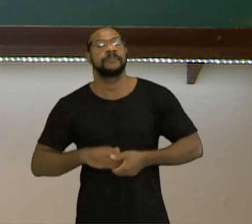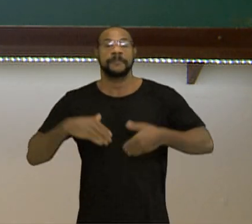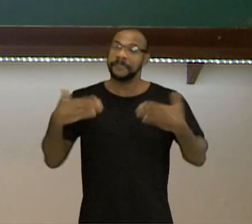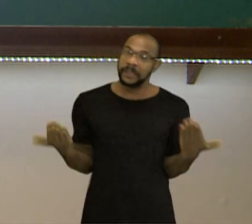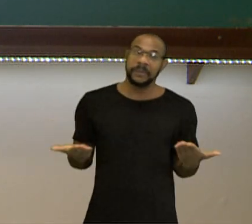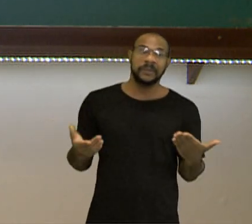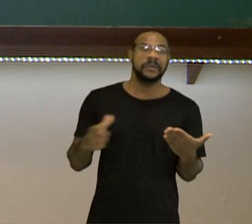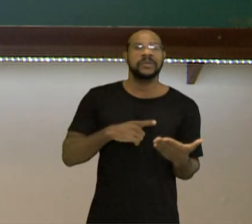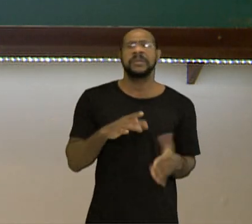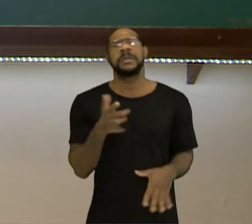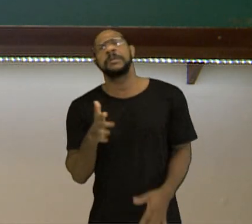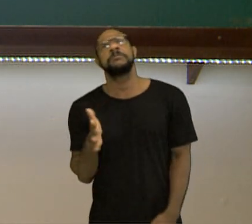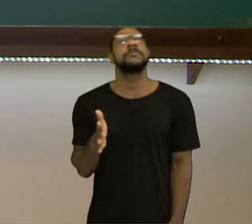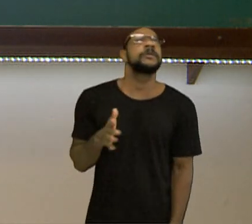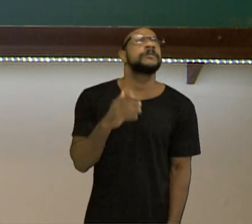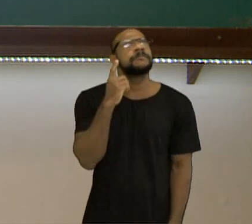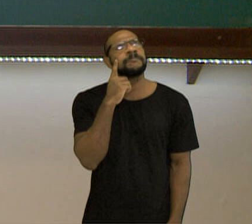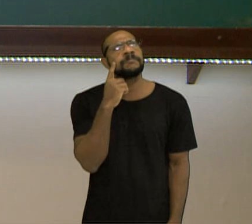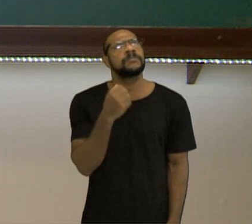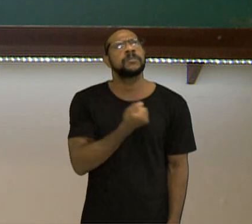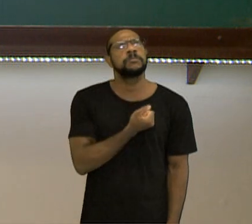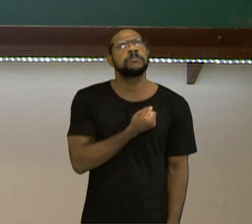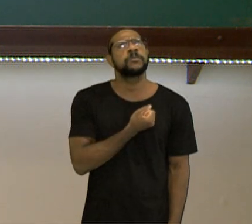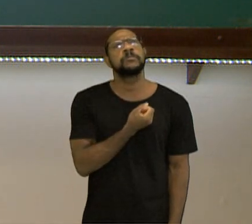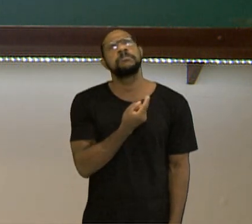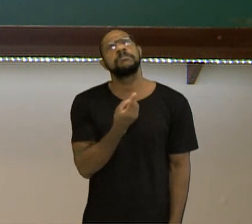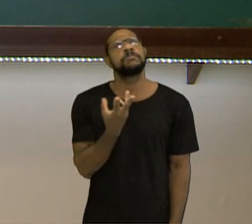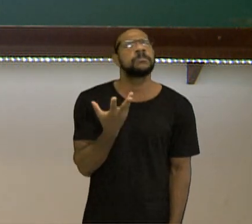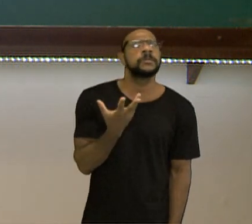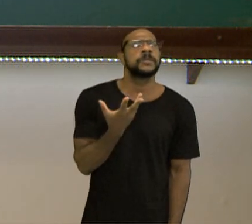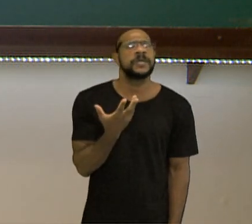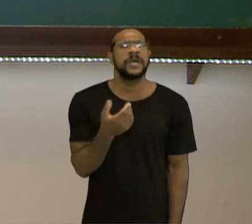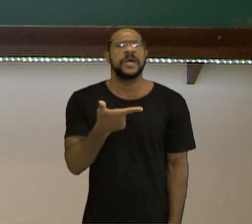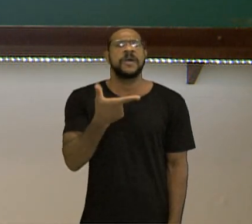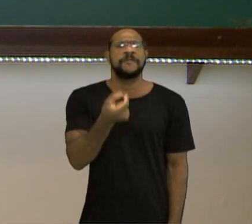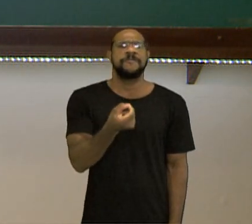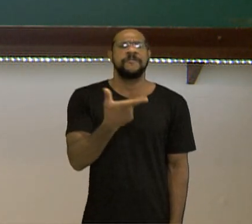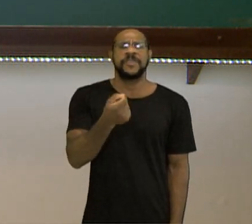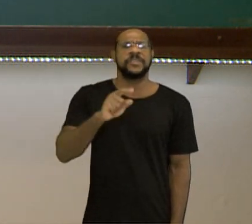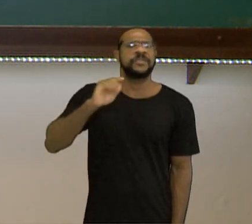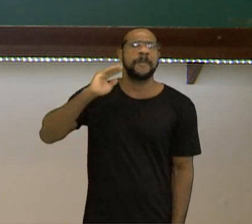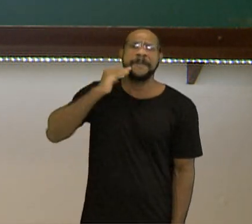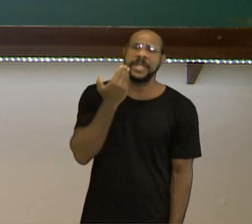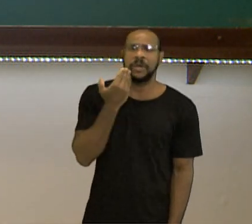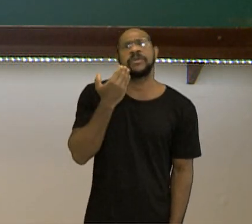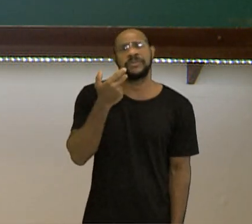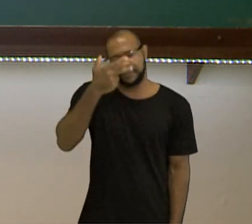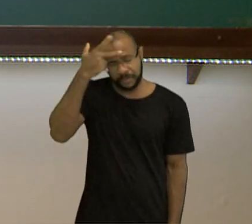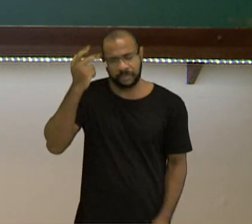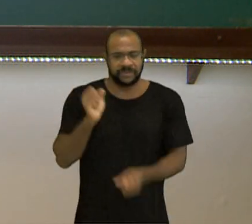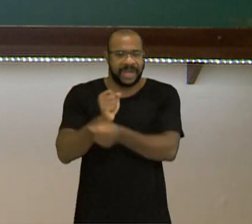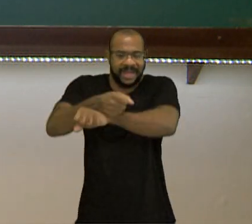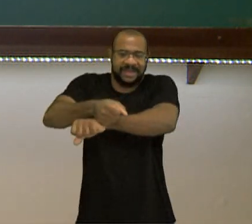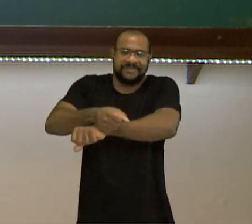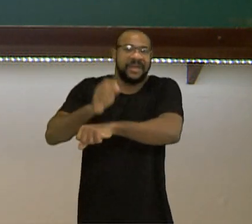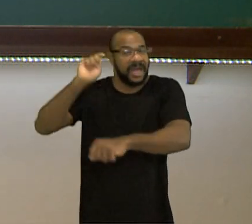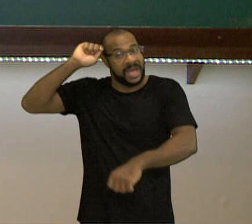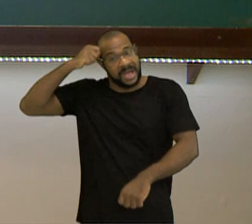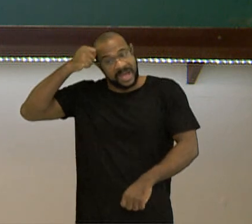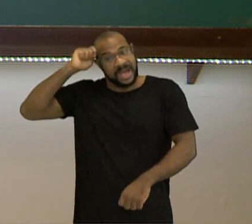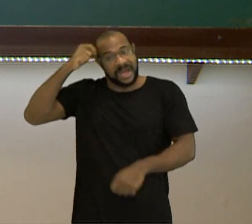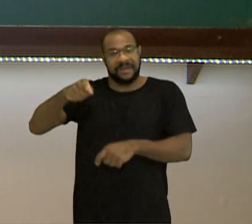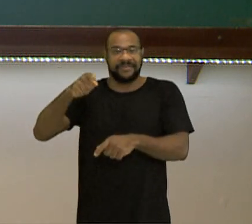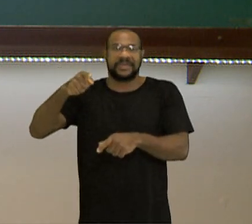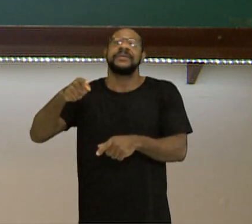Nós estimamos aí um número entre 10 e 20 milhões de africanos que foram trazidos e comercializados